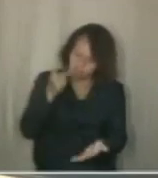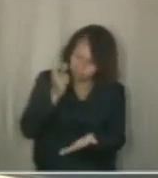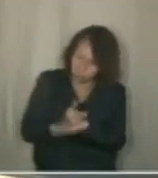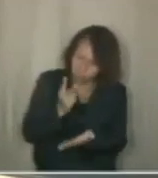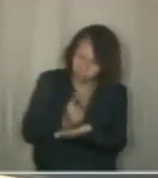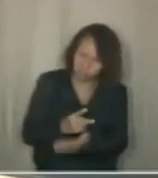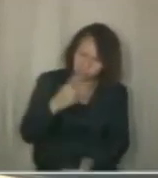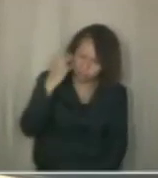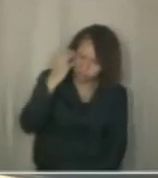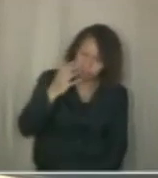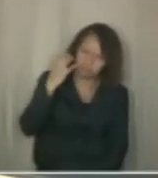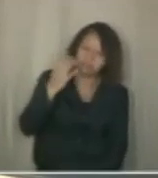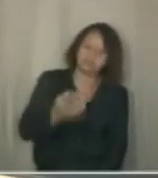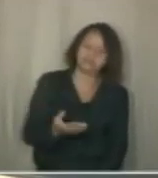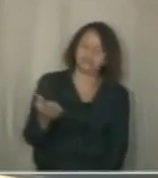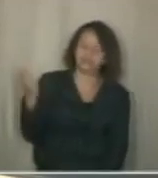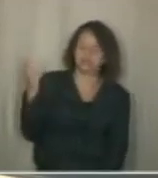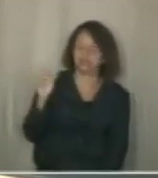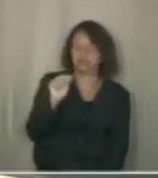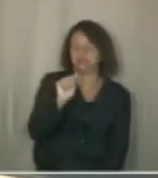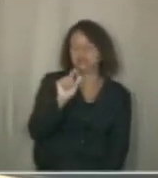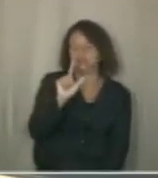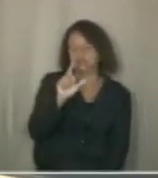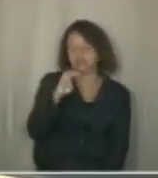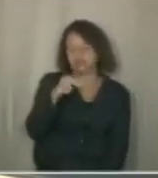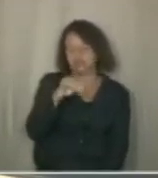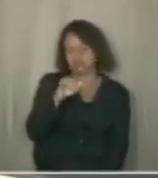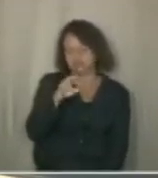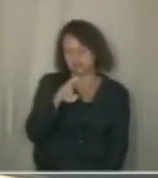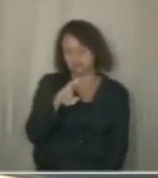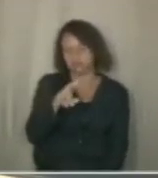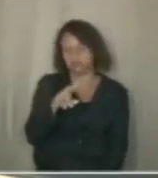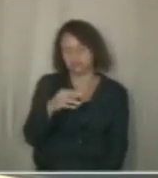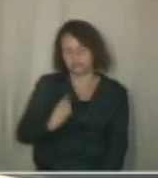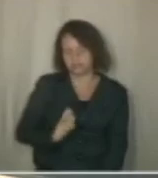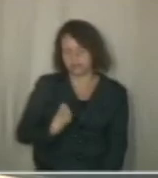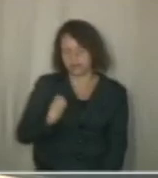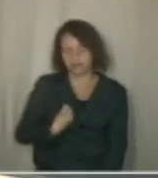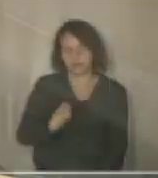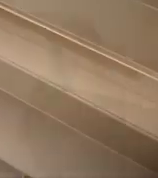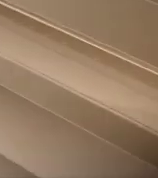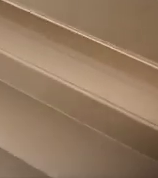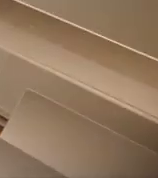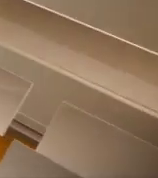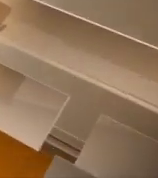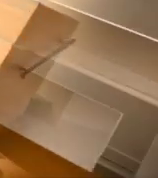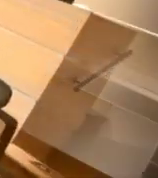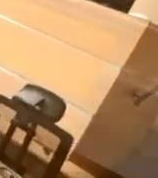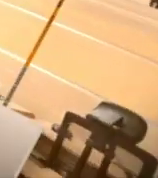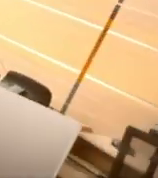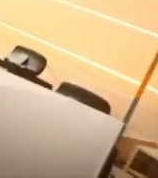enganando a música Almir e Marco Polo viva ave